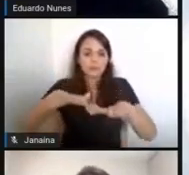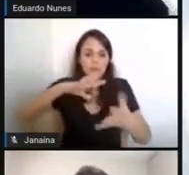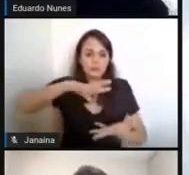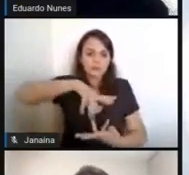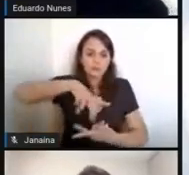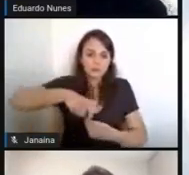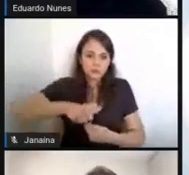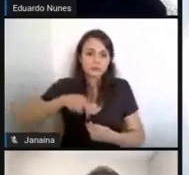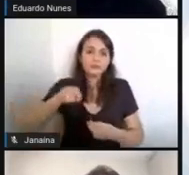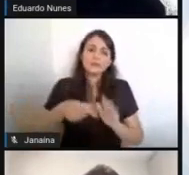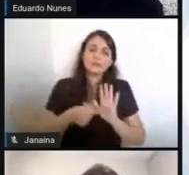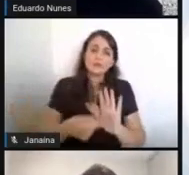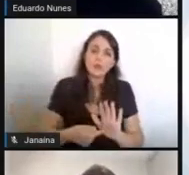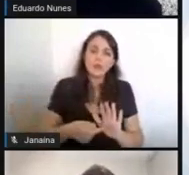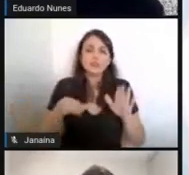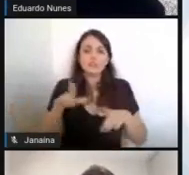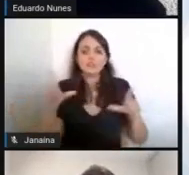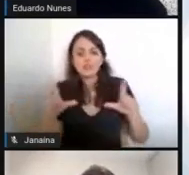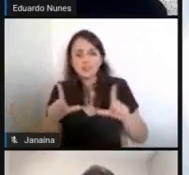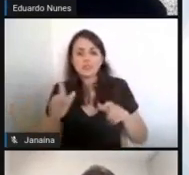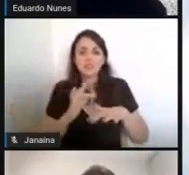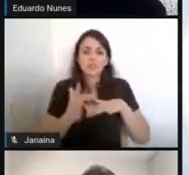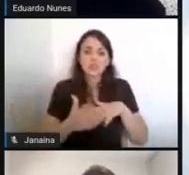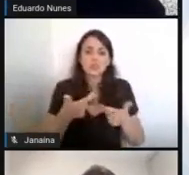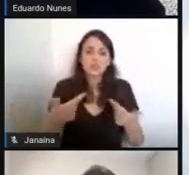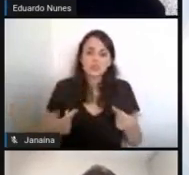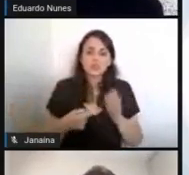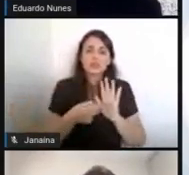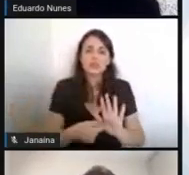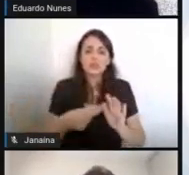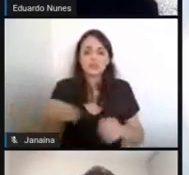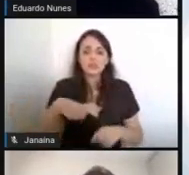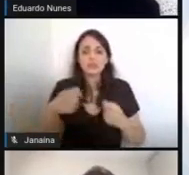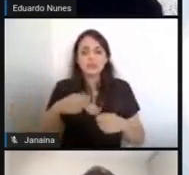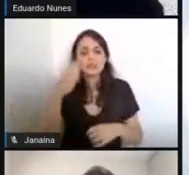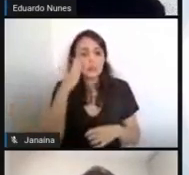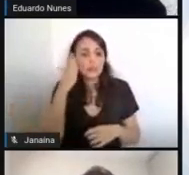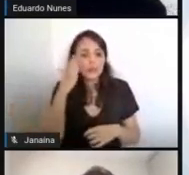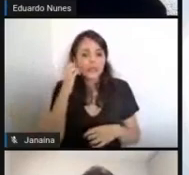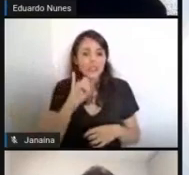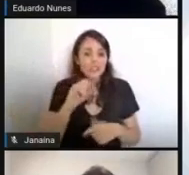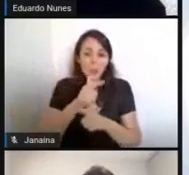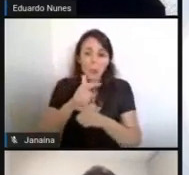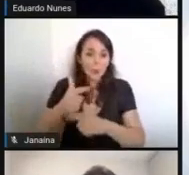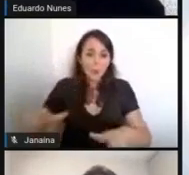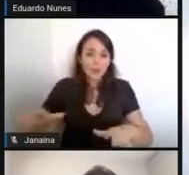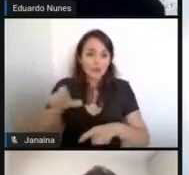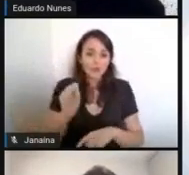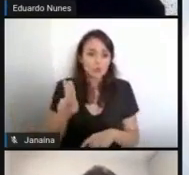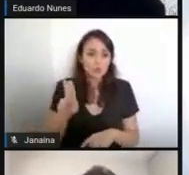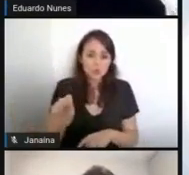na parte da mídia, quanto da população, de um modo geral, para entender que sem o SUS nós estaríamos numa situação muito